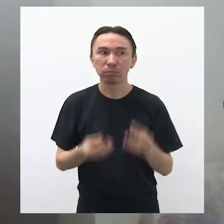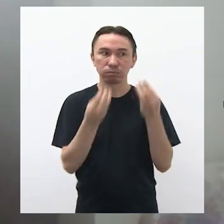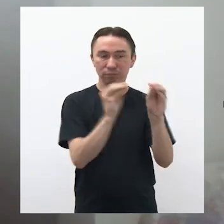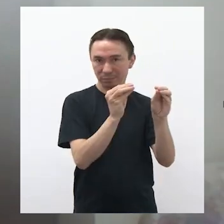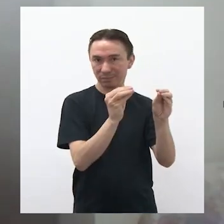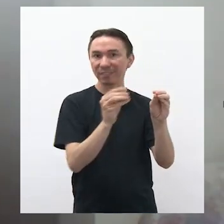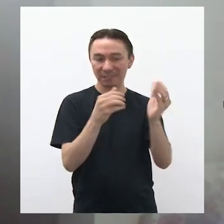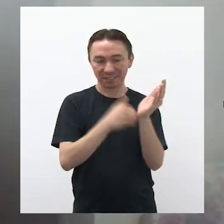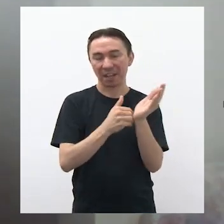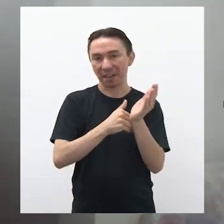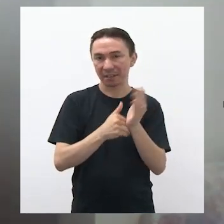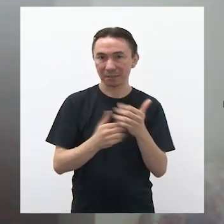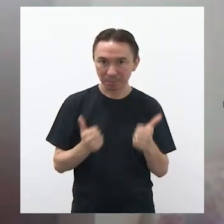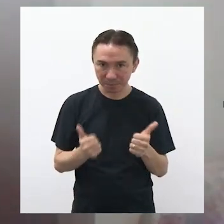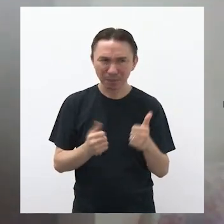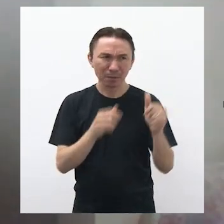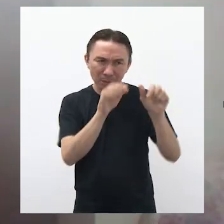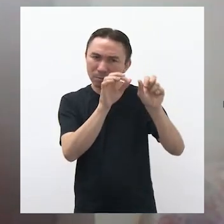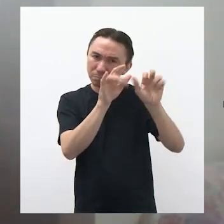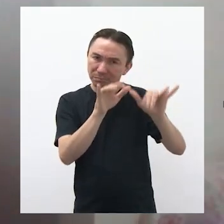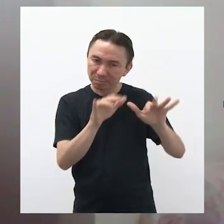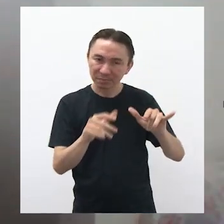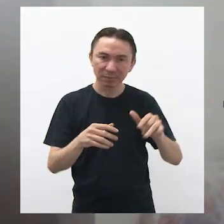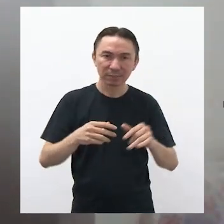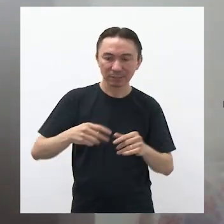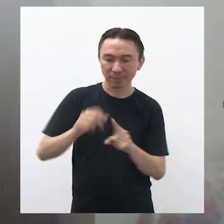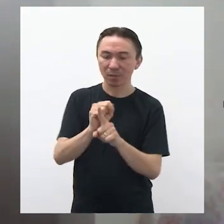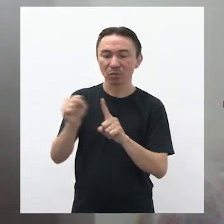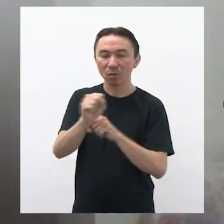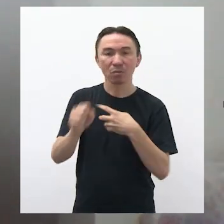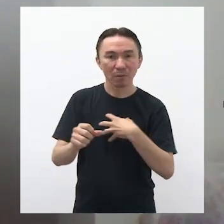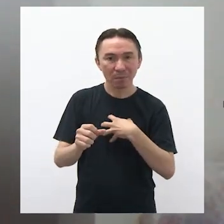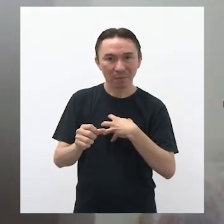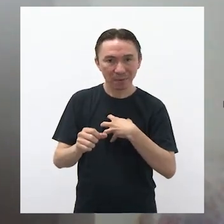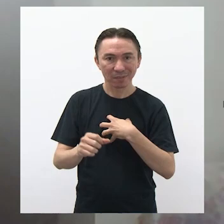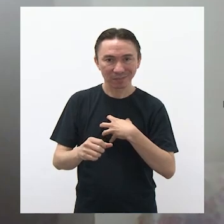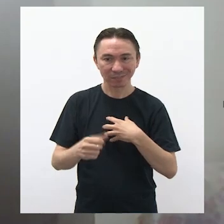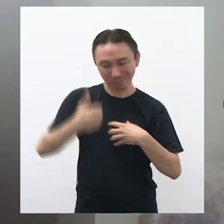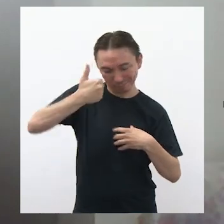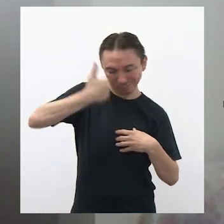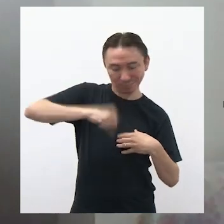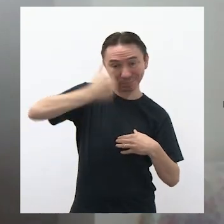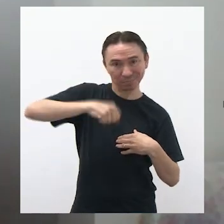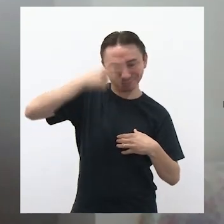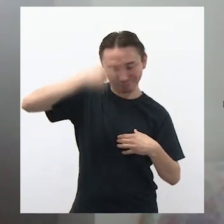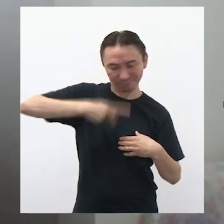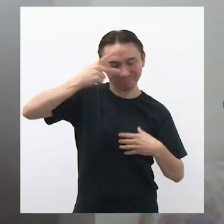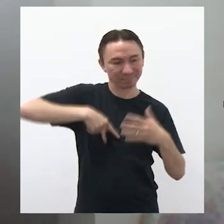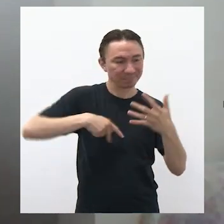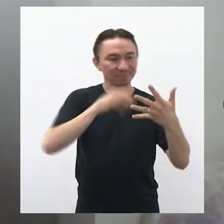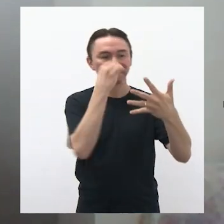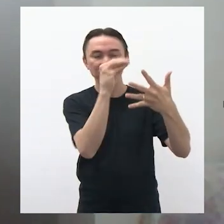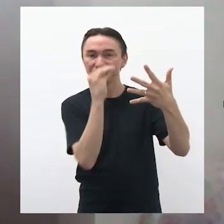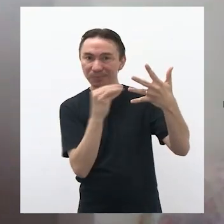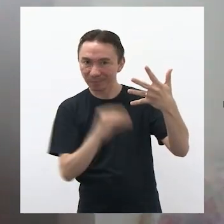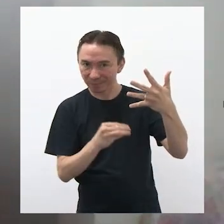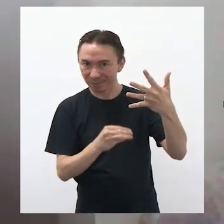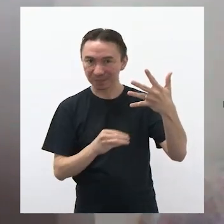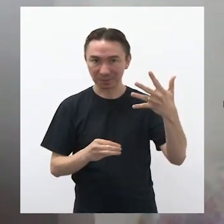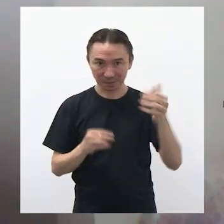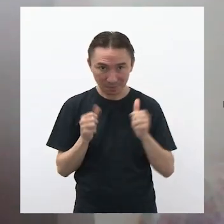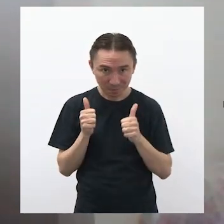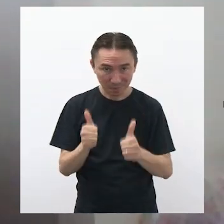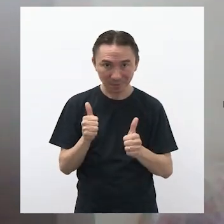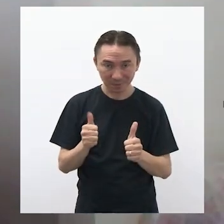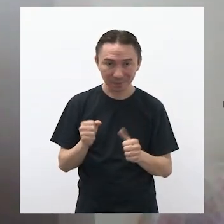autoavaliação socioemocional, e já vai fazendo um passo a passo e preenche ali as rubricas para o ano série dele, tá